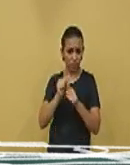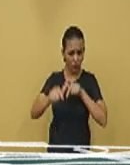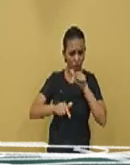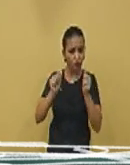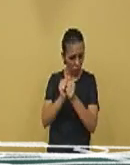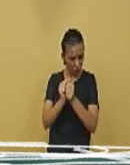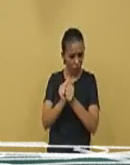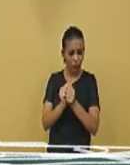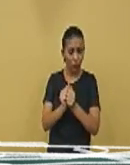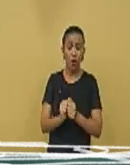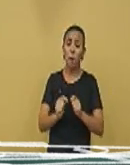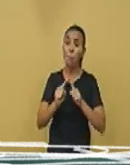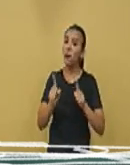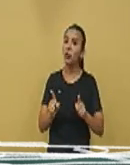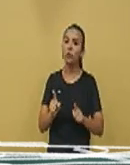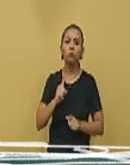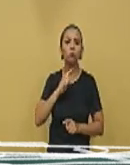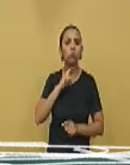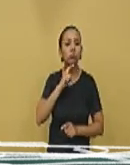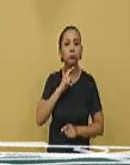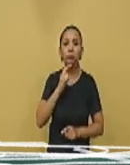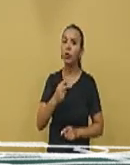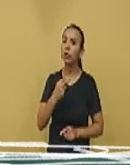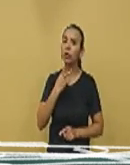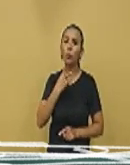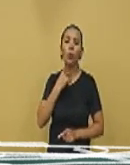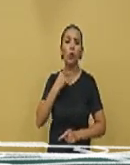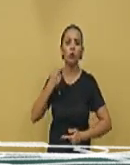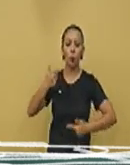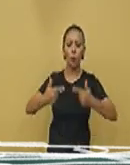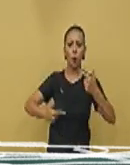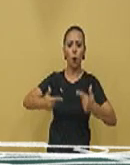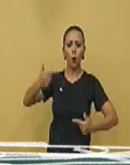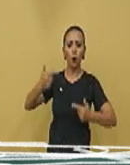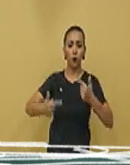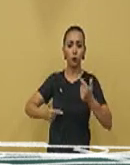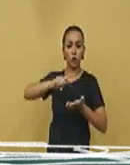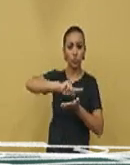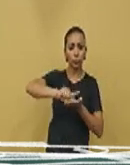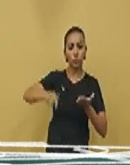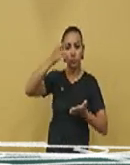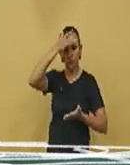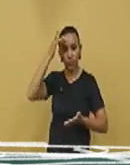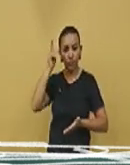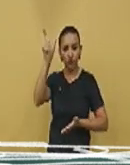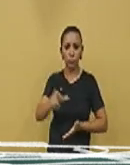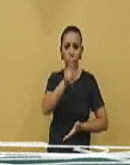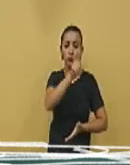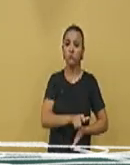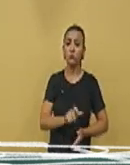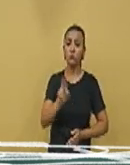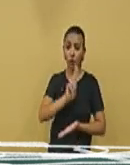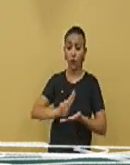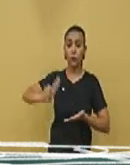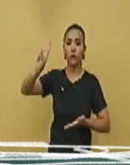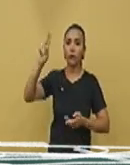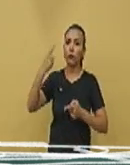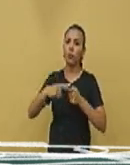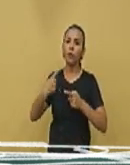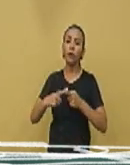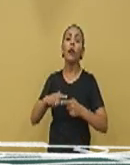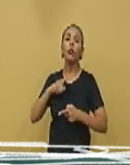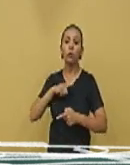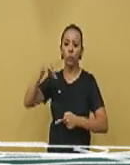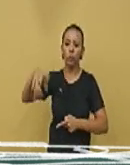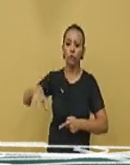tem condições de elaborar uma política de gestão de pessoas para a universidade, considerando que existem setores sem